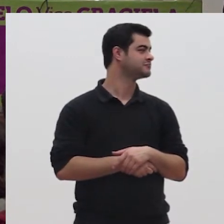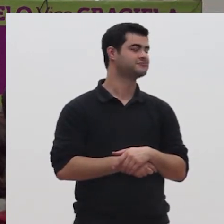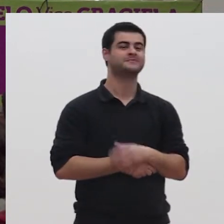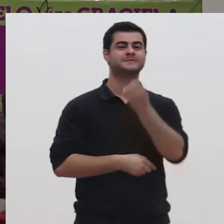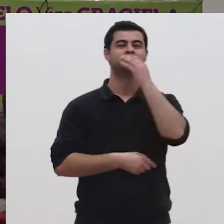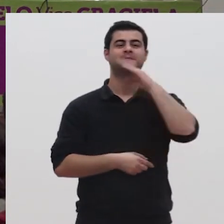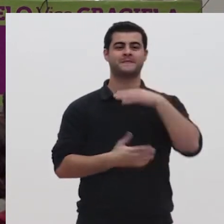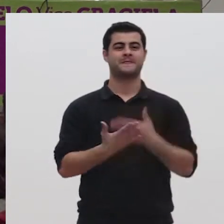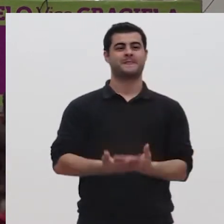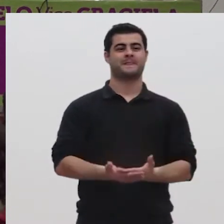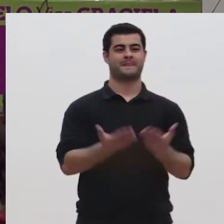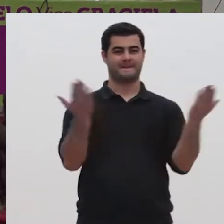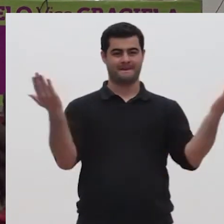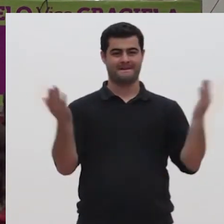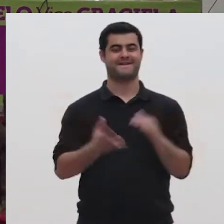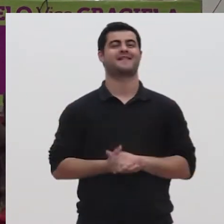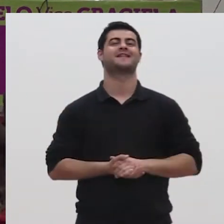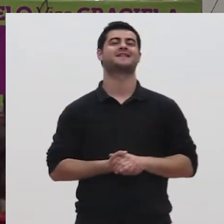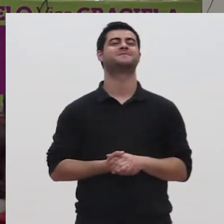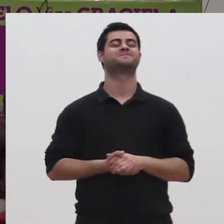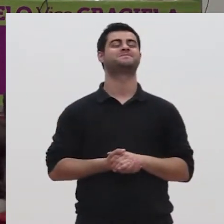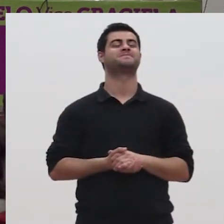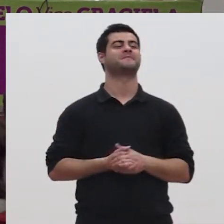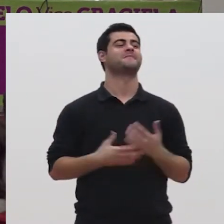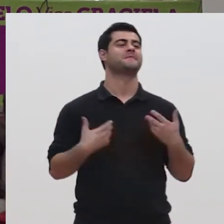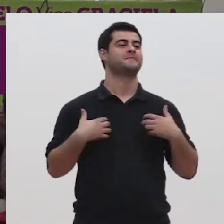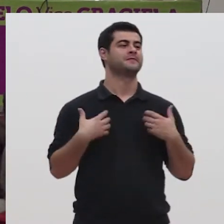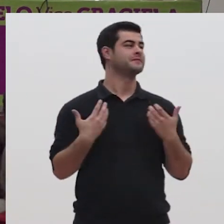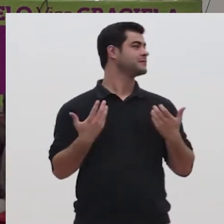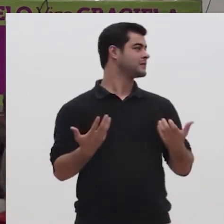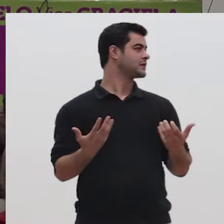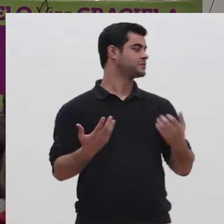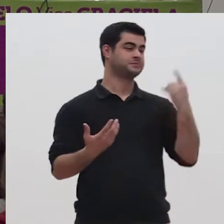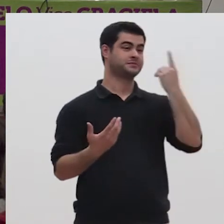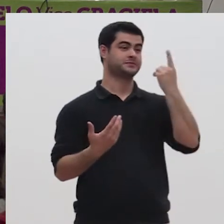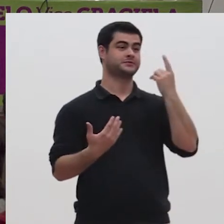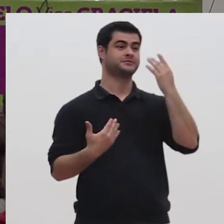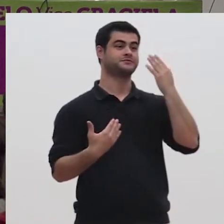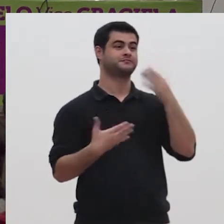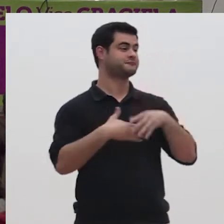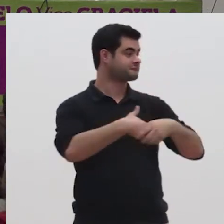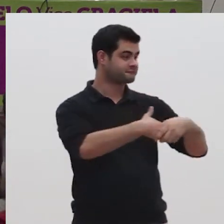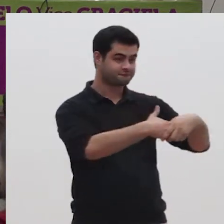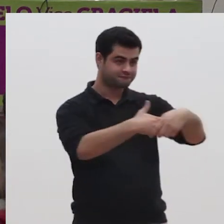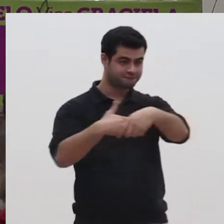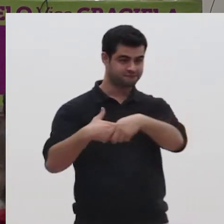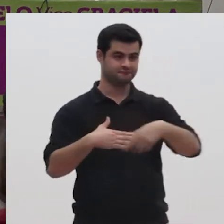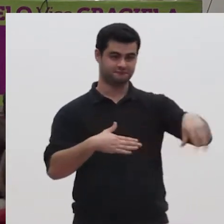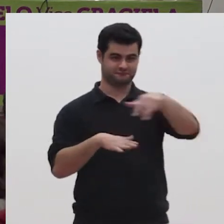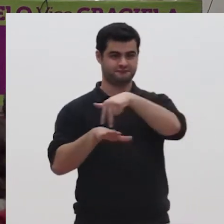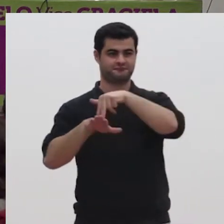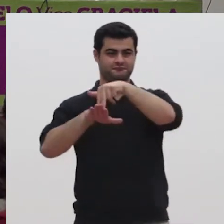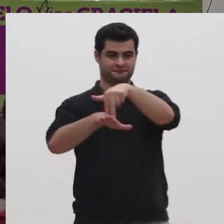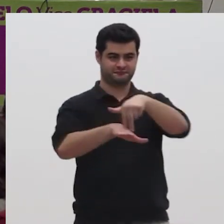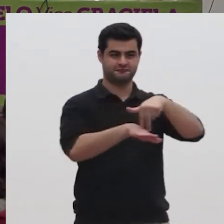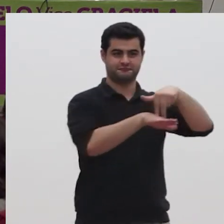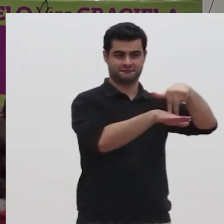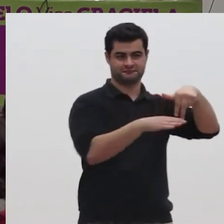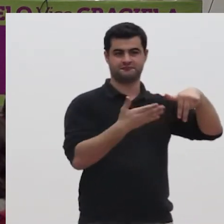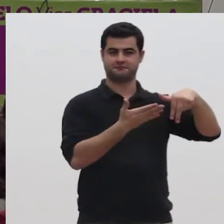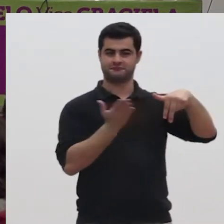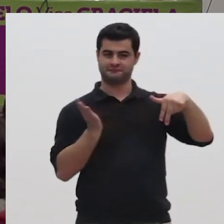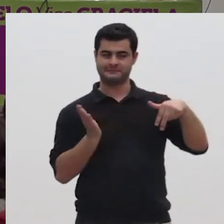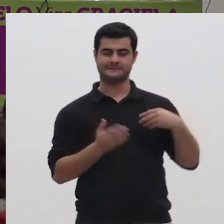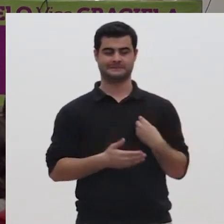Boa tarde a todos e a todas. Eu quero, em primeiro lugar, cumprimentar os candidatos e as candidatas ao pleito